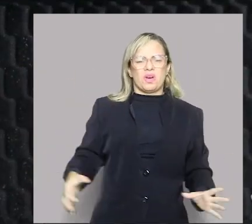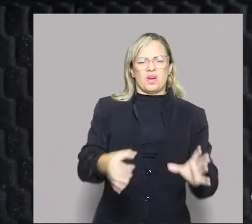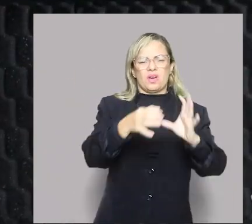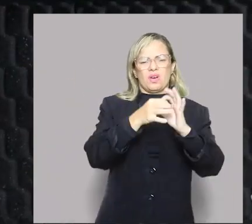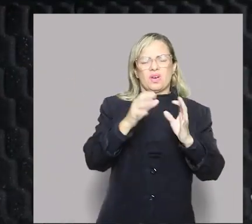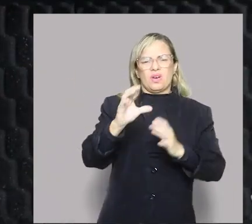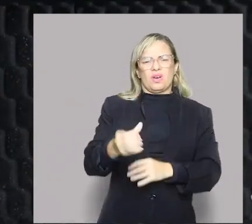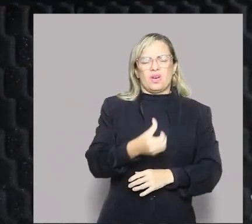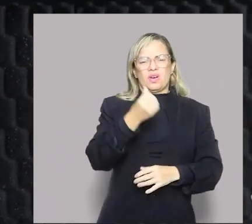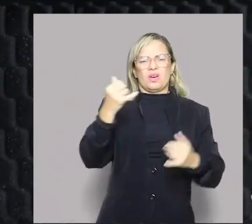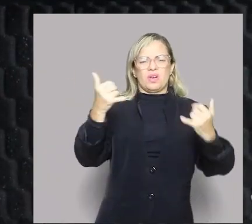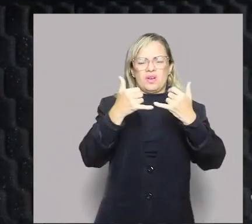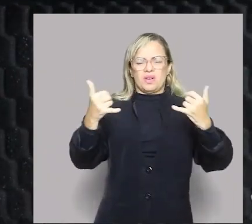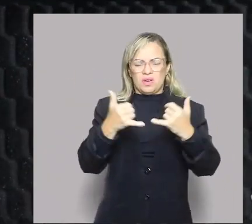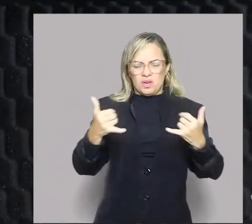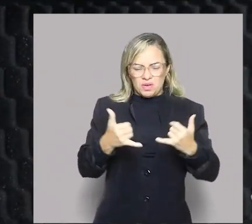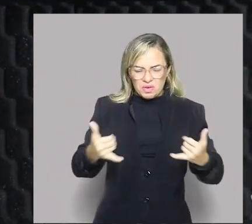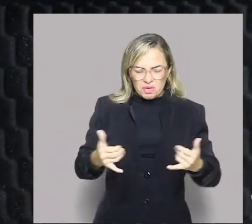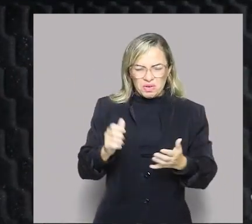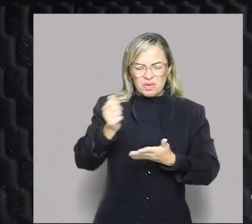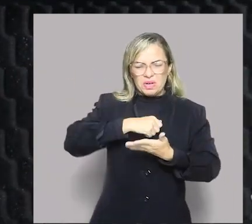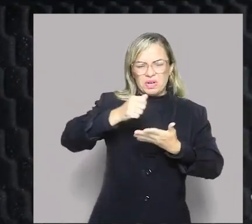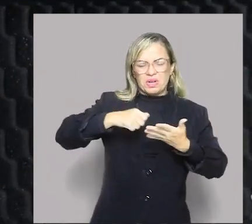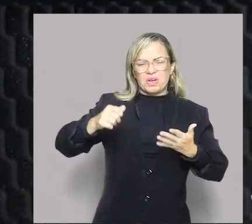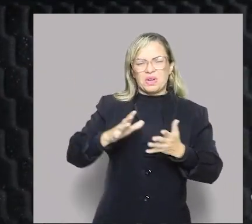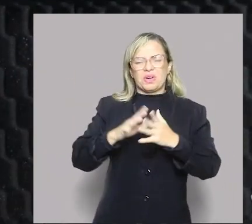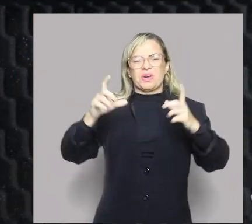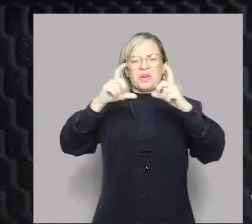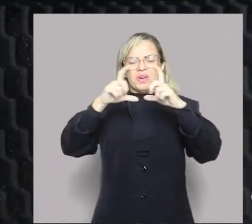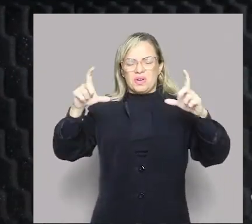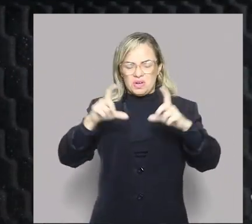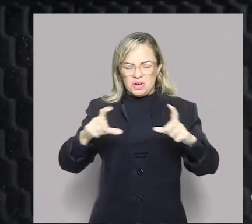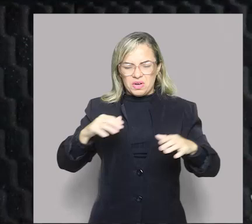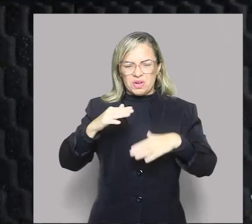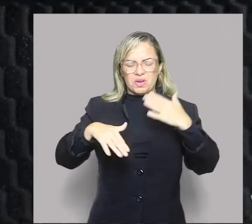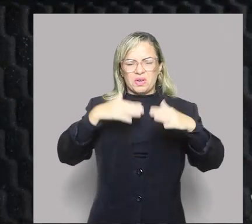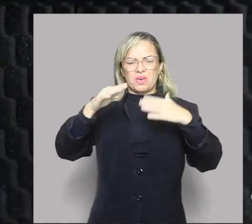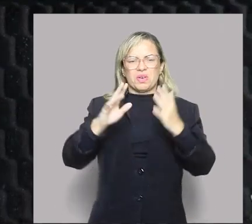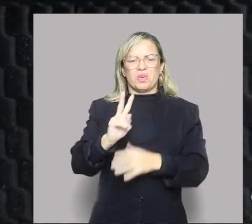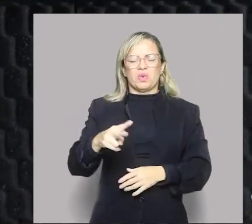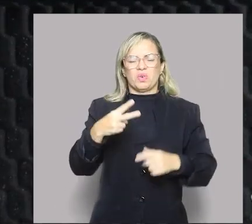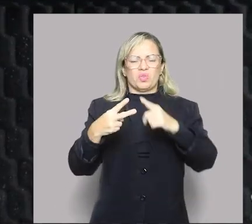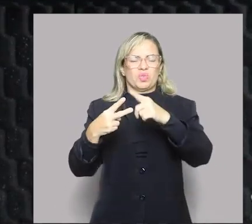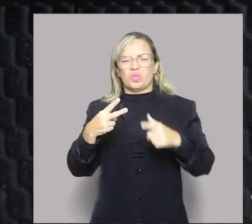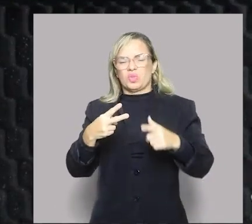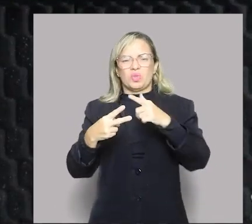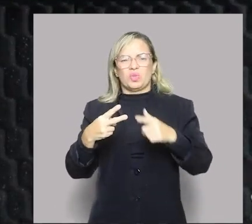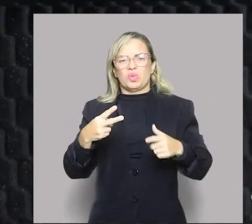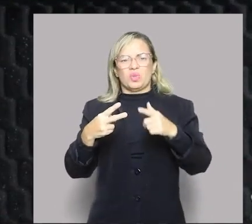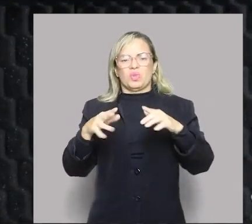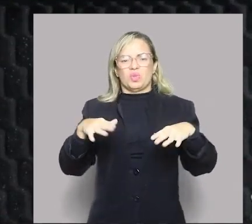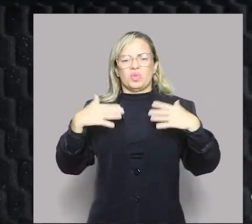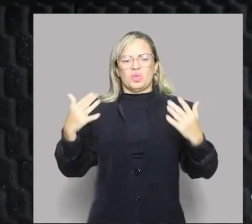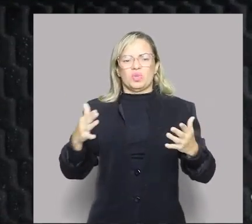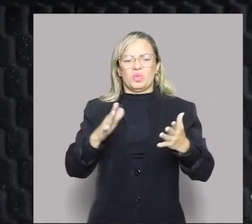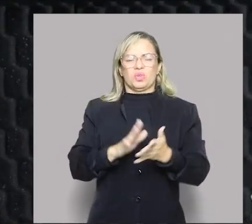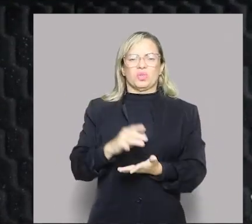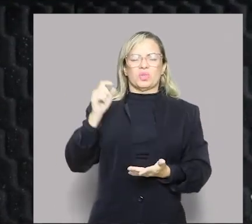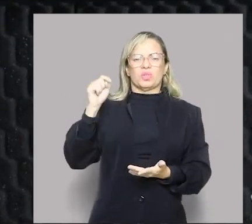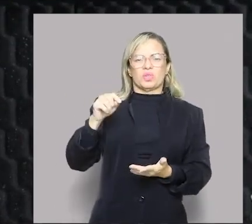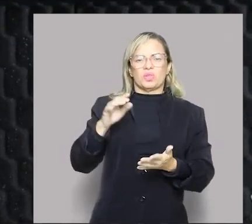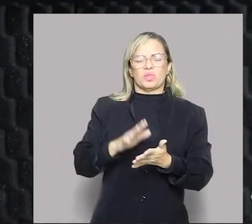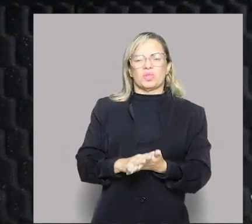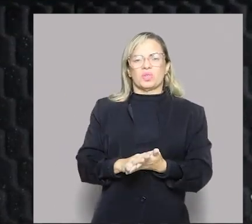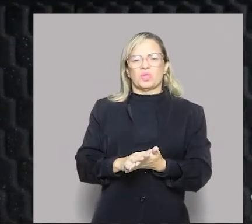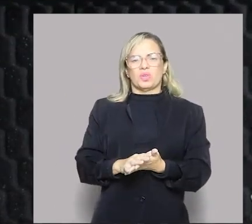referências ou encher seu desenvolvimento de 2 legitimações, né, dentro do mesmo parágrafo, tá? Porque você vai utilizar